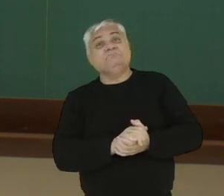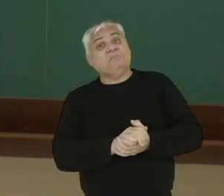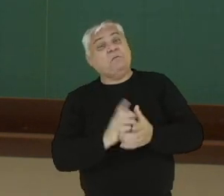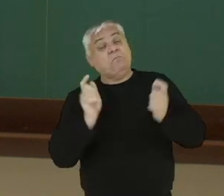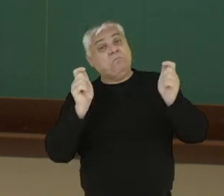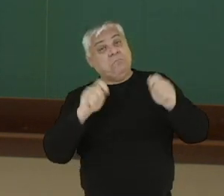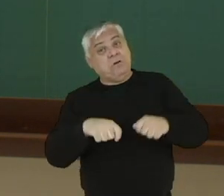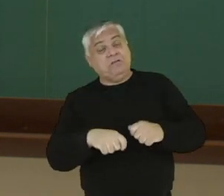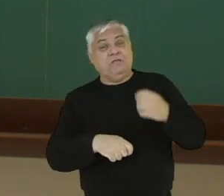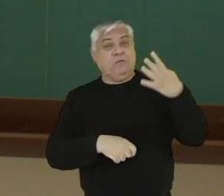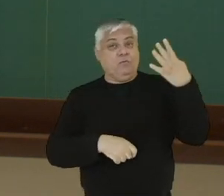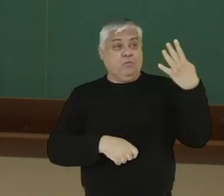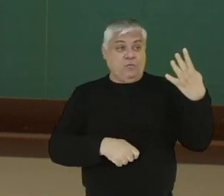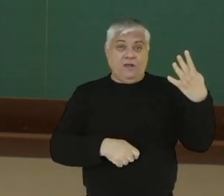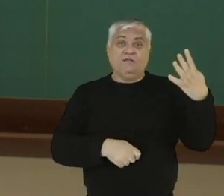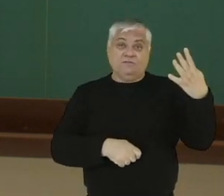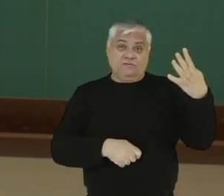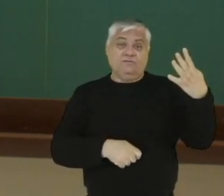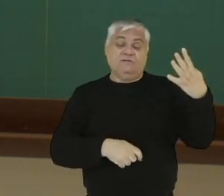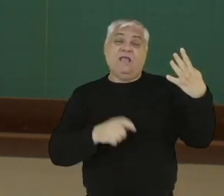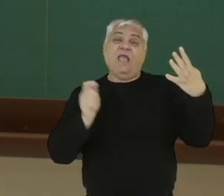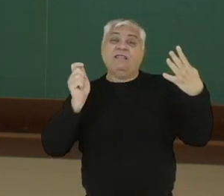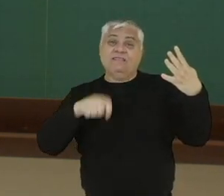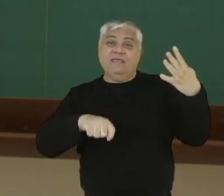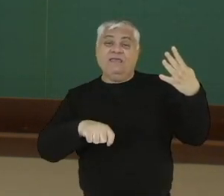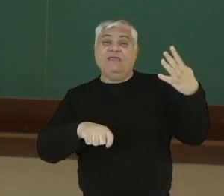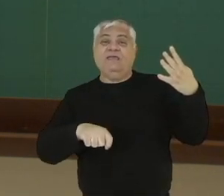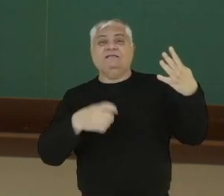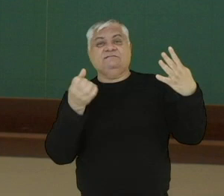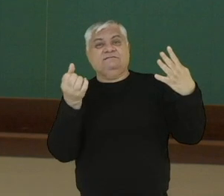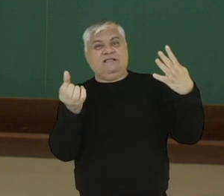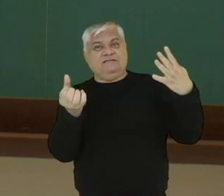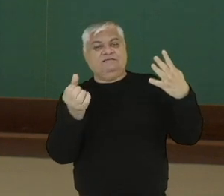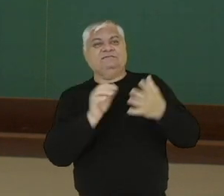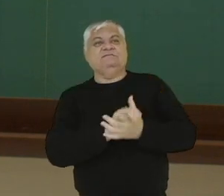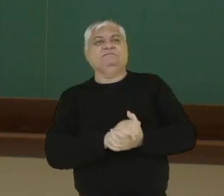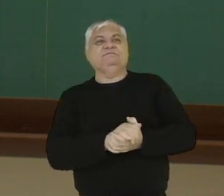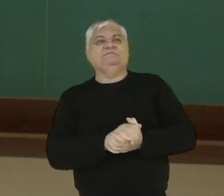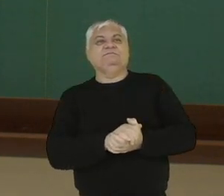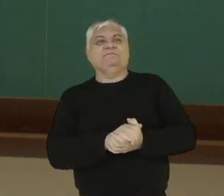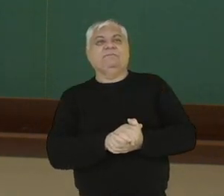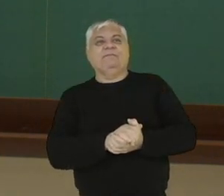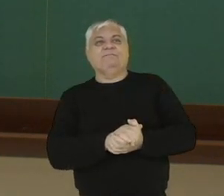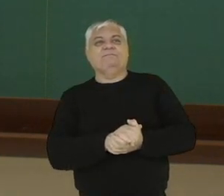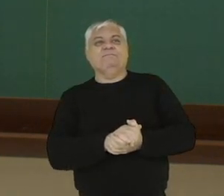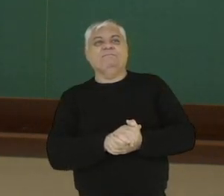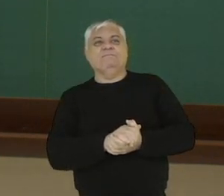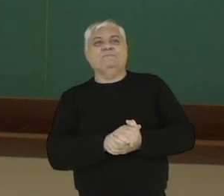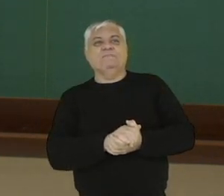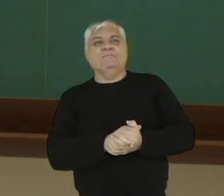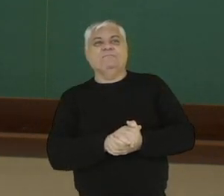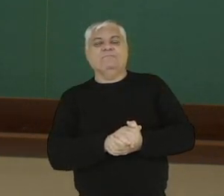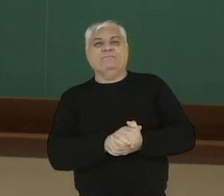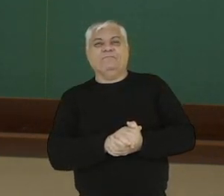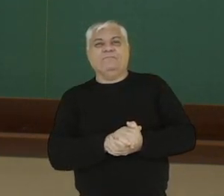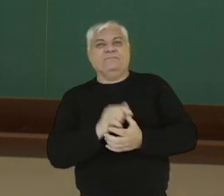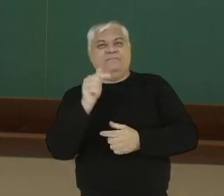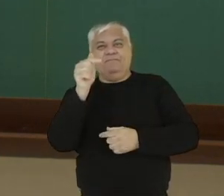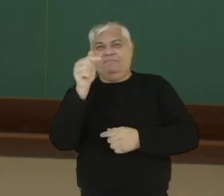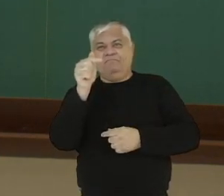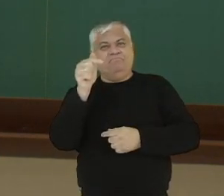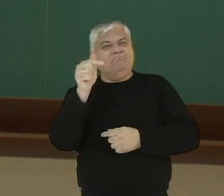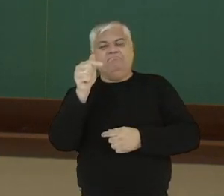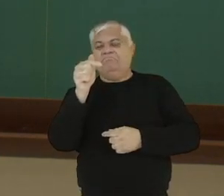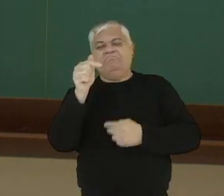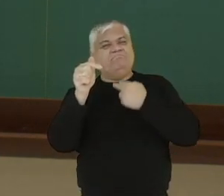pode ir até o 4 e a minha unidade até o 6. Então, aqui onde aparece unidade 7, não